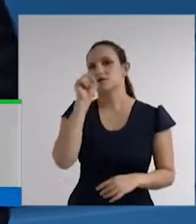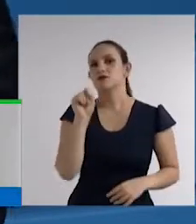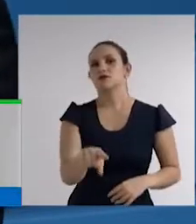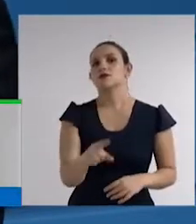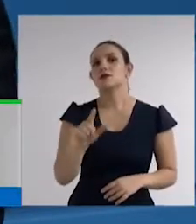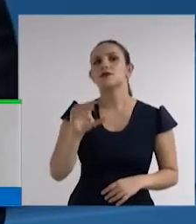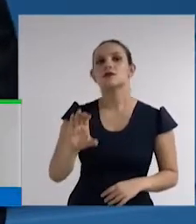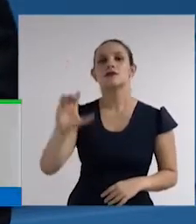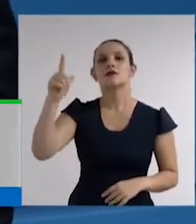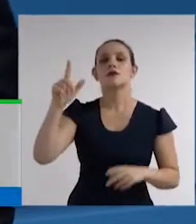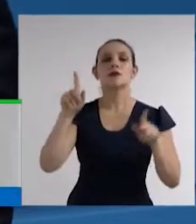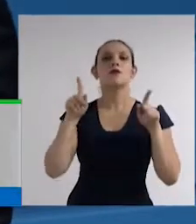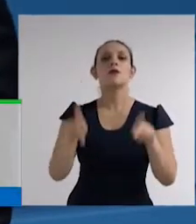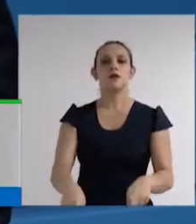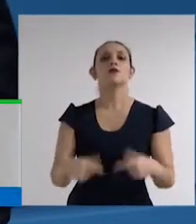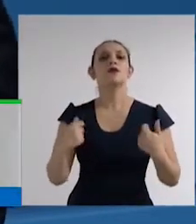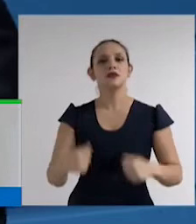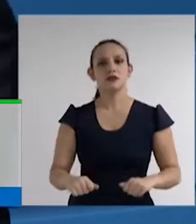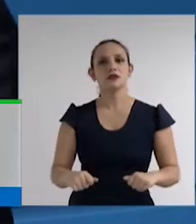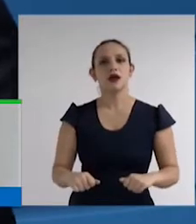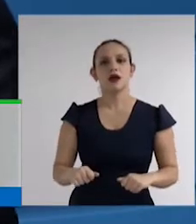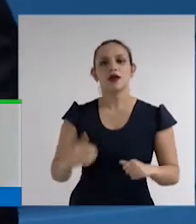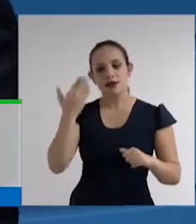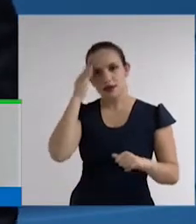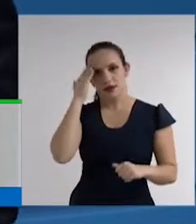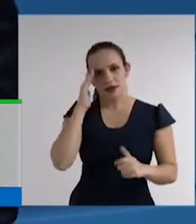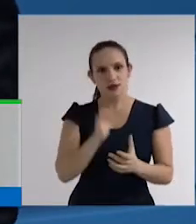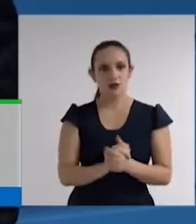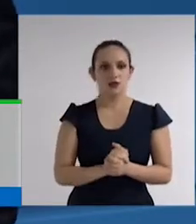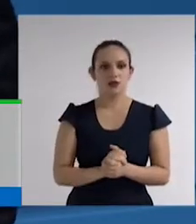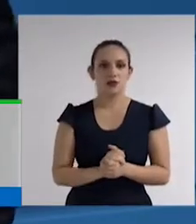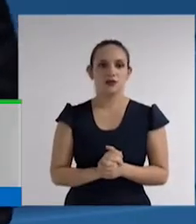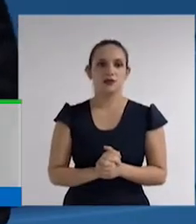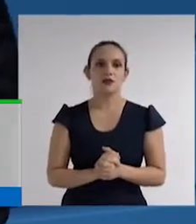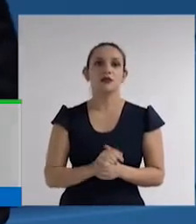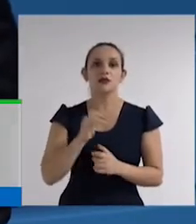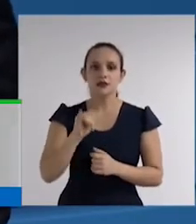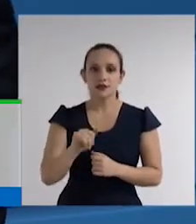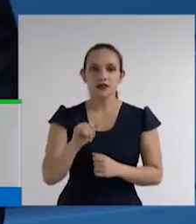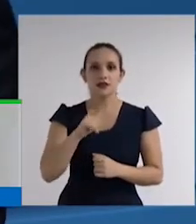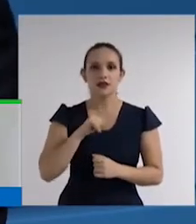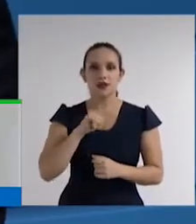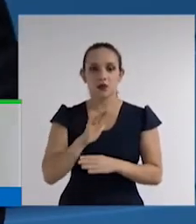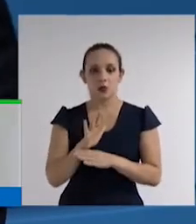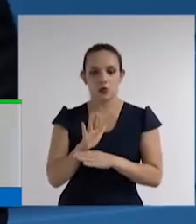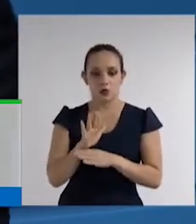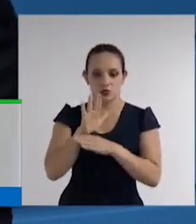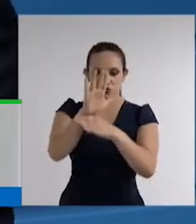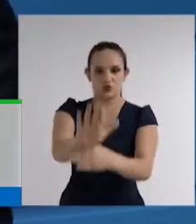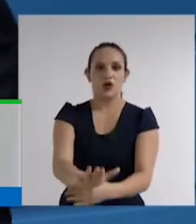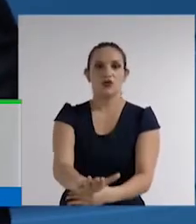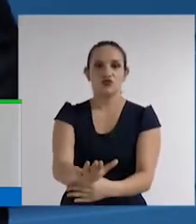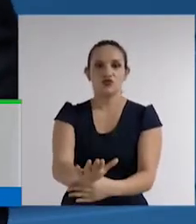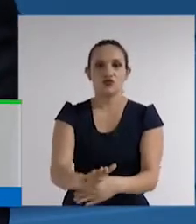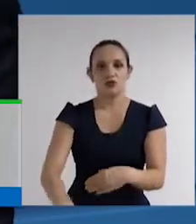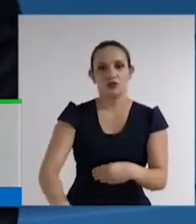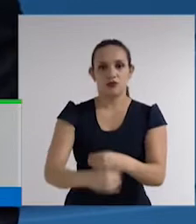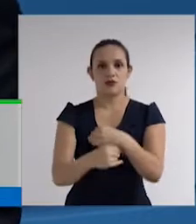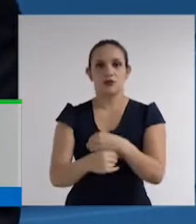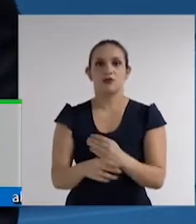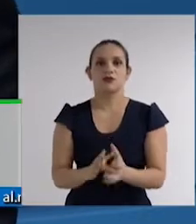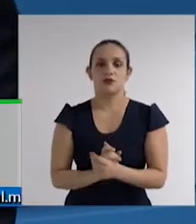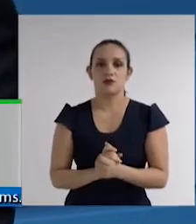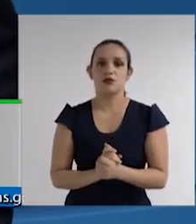que a população precisa de compreender que quando você oferece um subsídio e o preço do combustível está atrelado ao